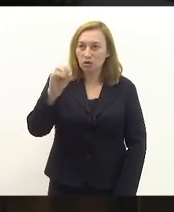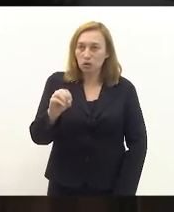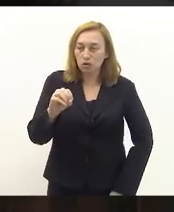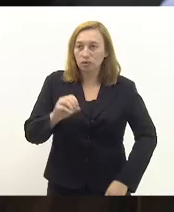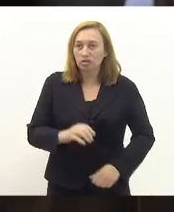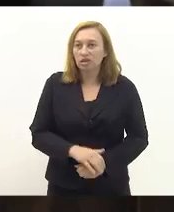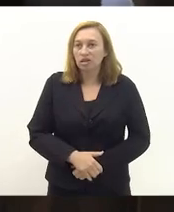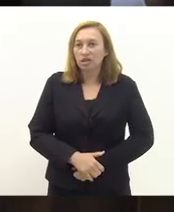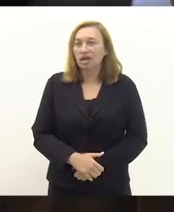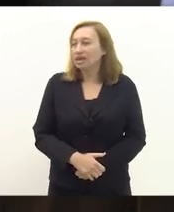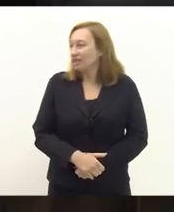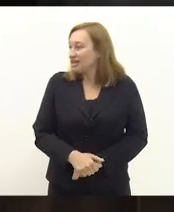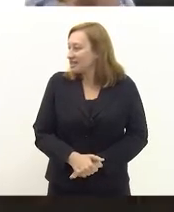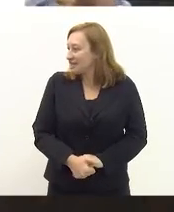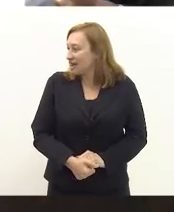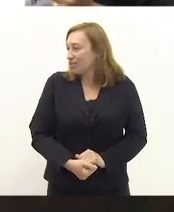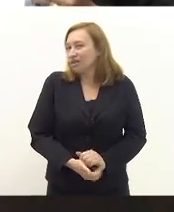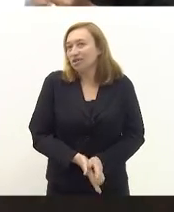oba